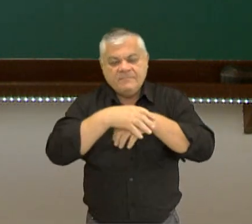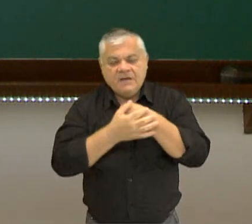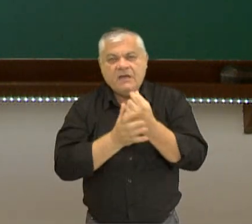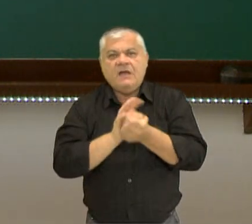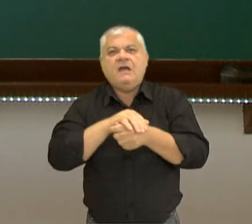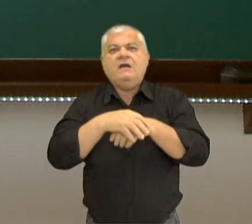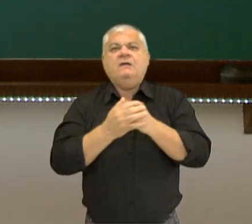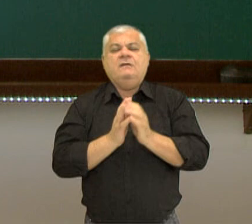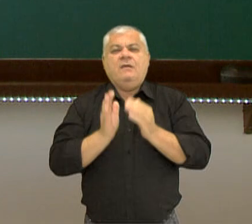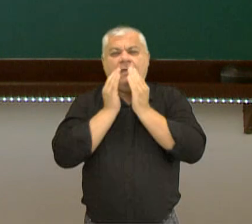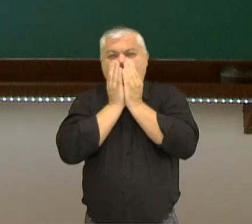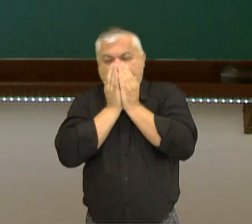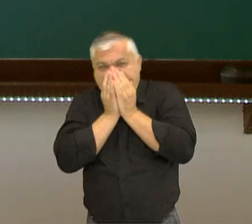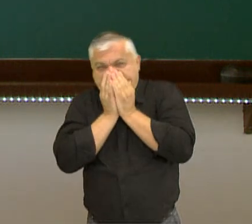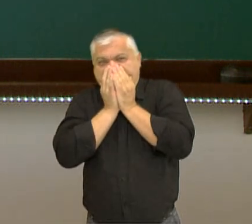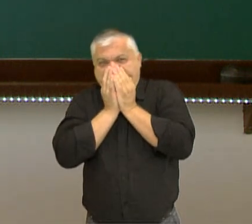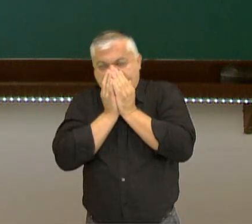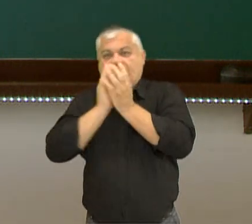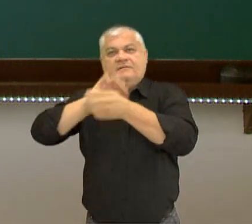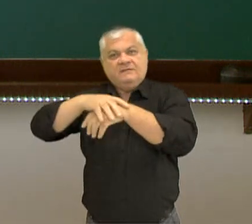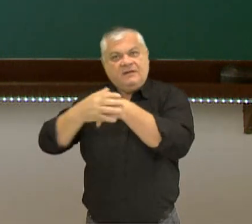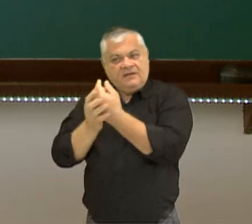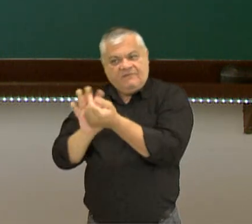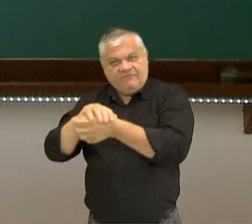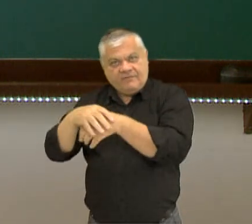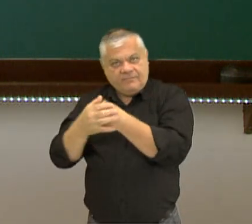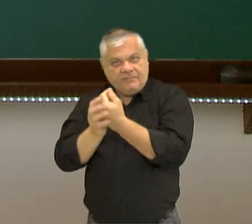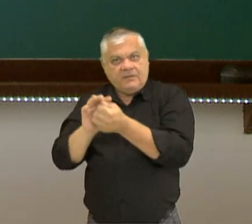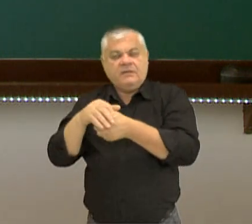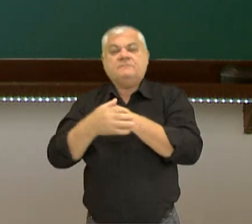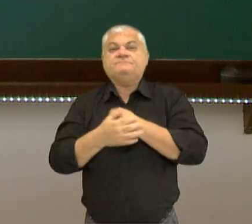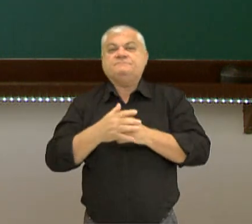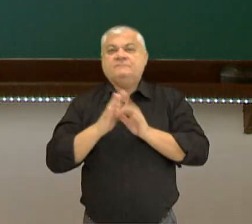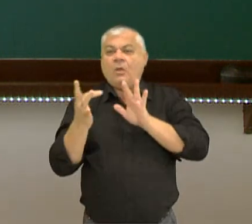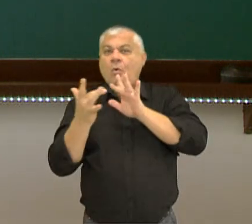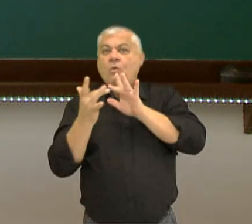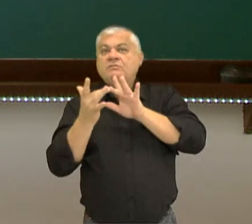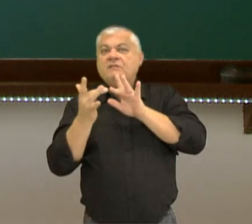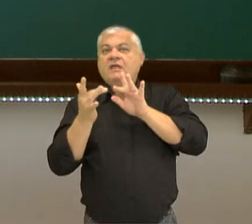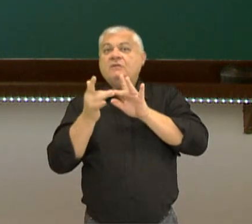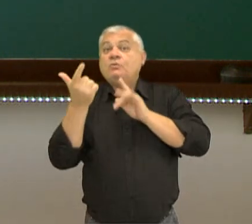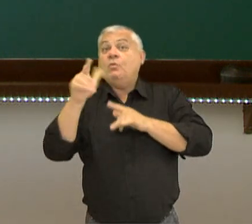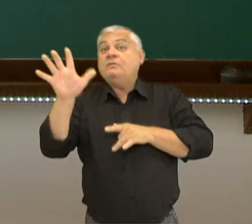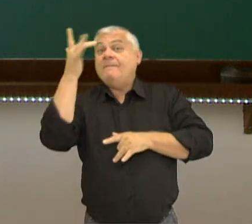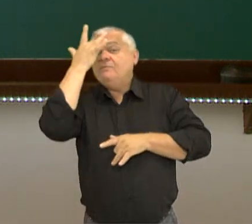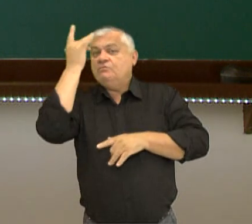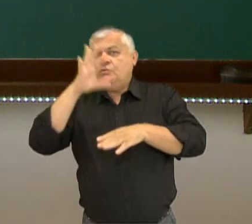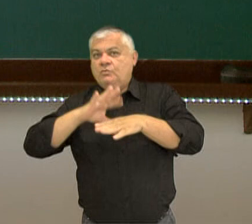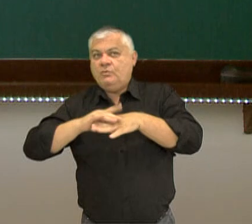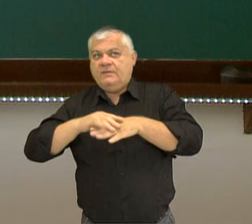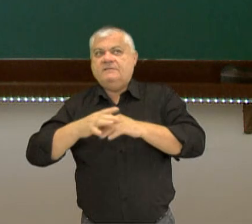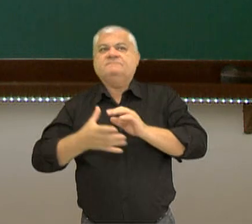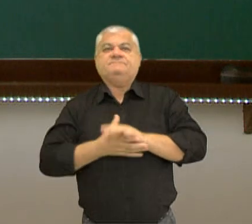mão na frente e depois higienizar as mãos, não ter contato com portadores da doença.